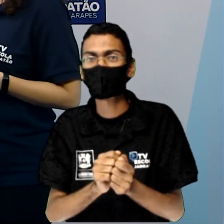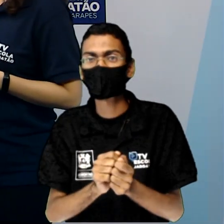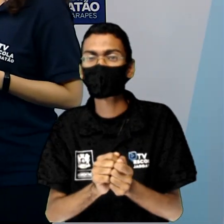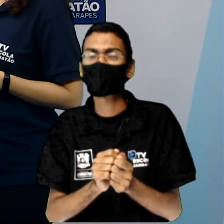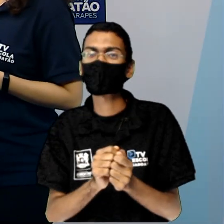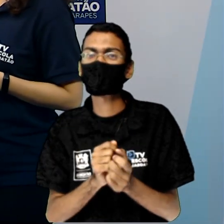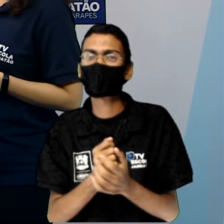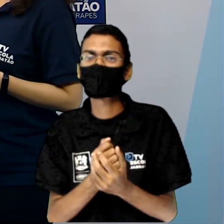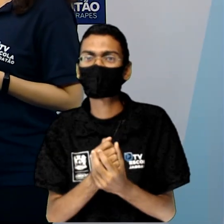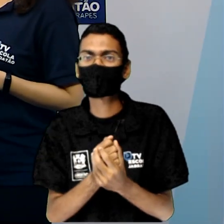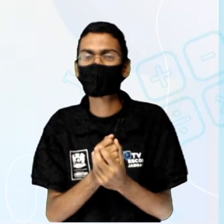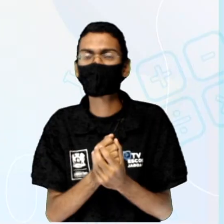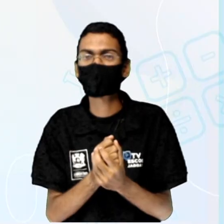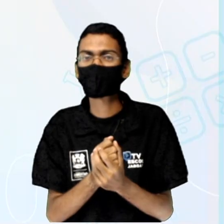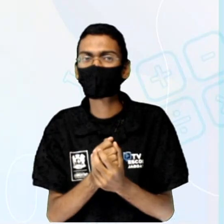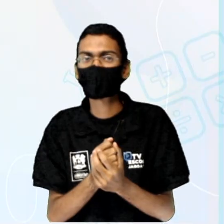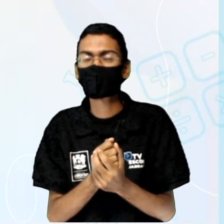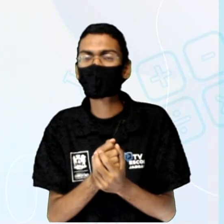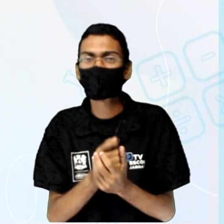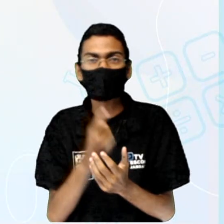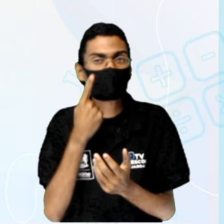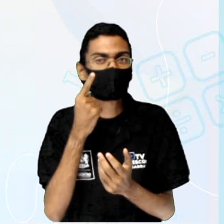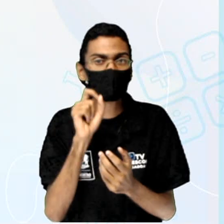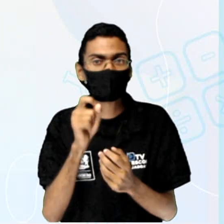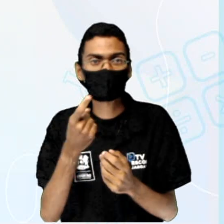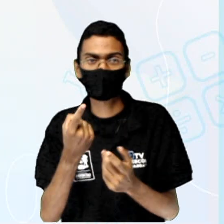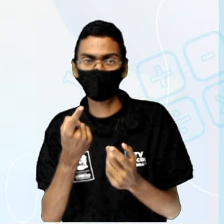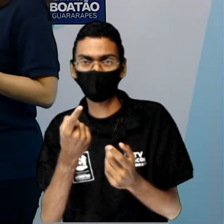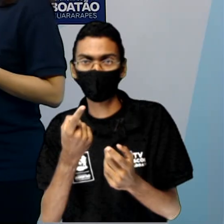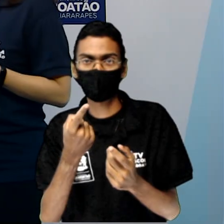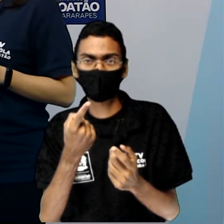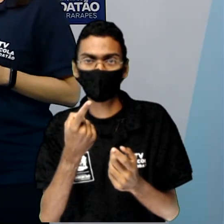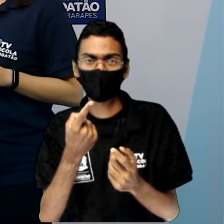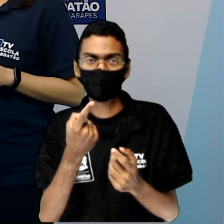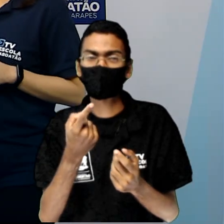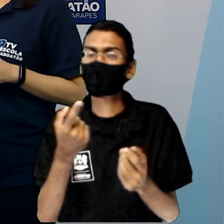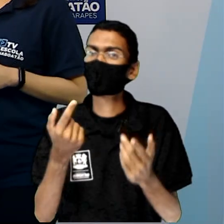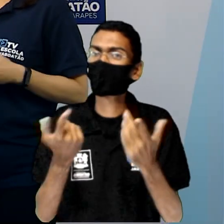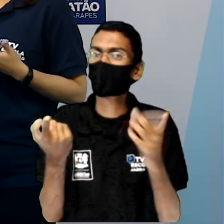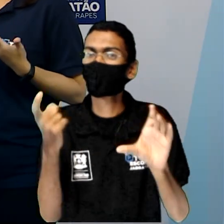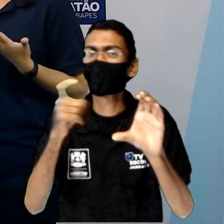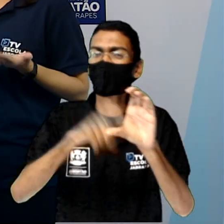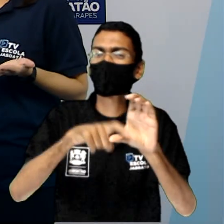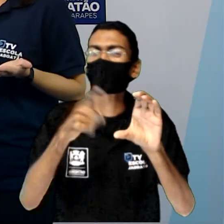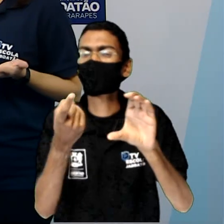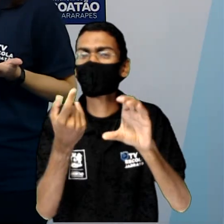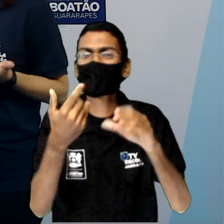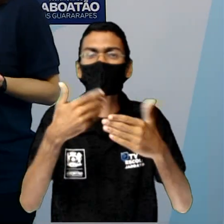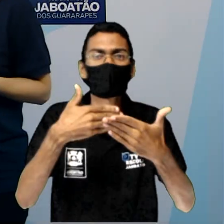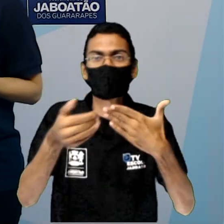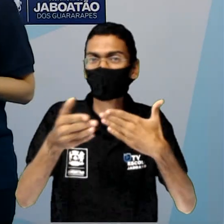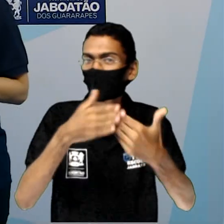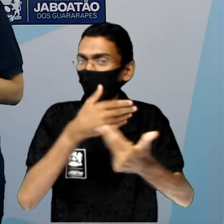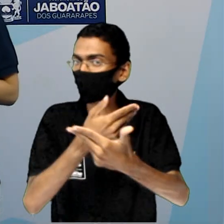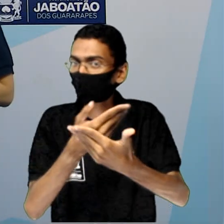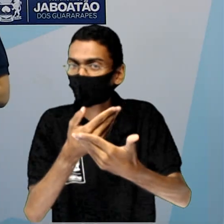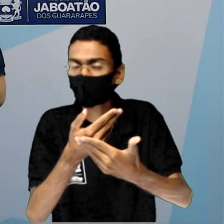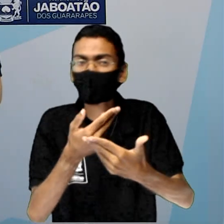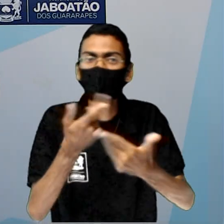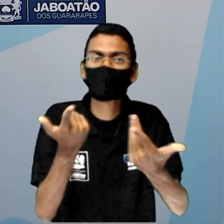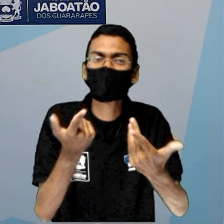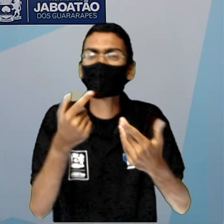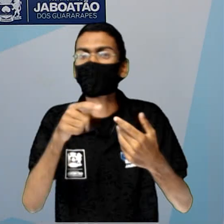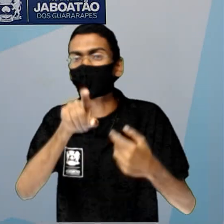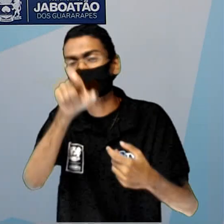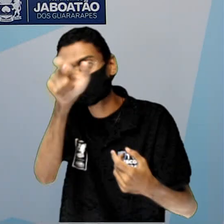Certo? E olha, sim, e a gente também viu que, independente de qual for o sujeito, o verbo ele